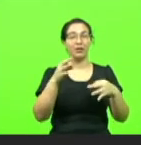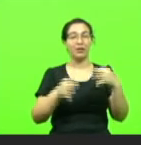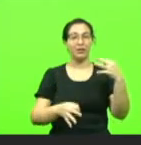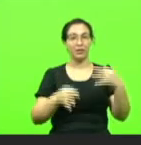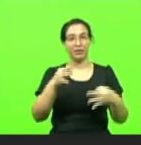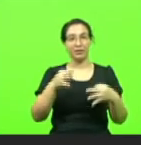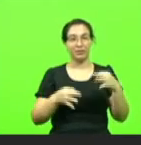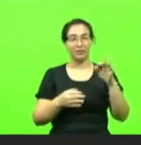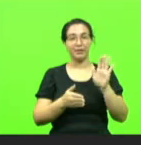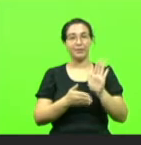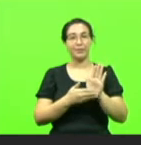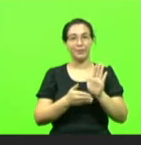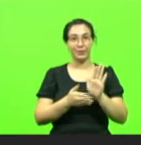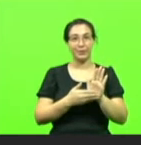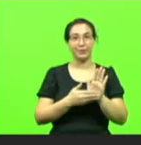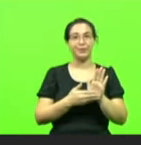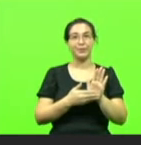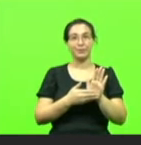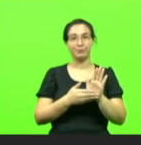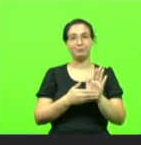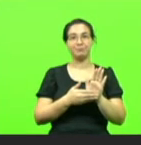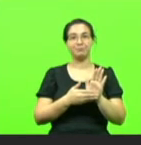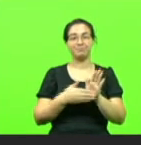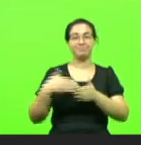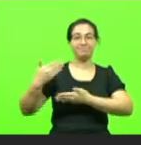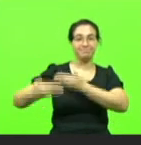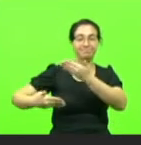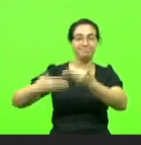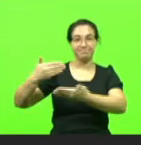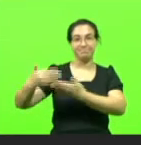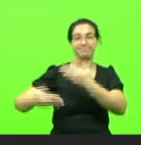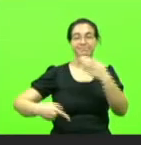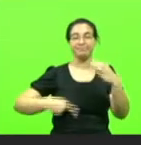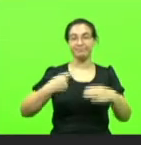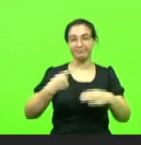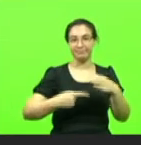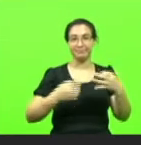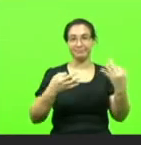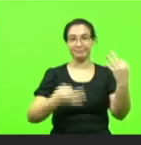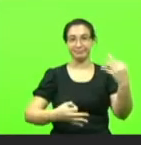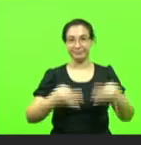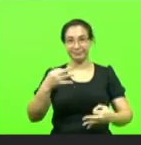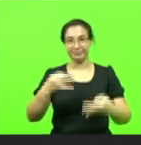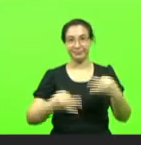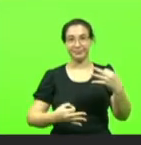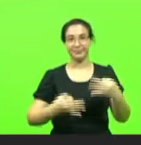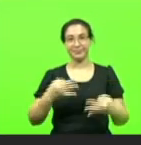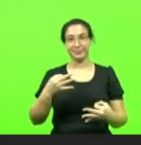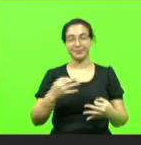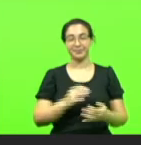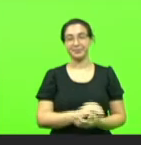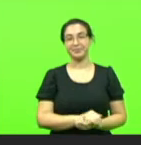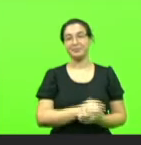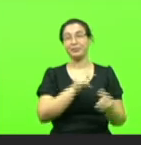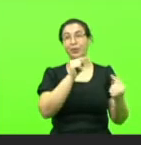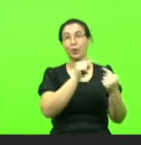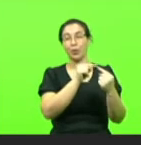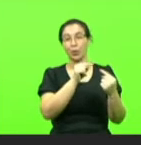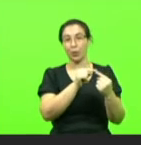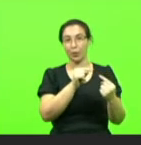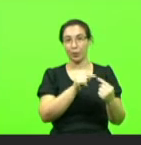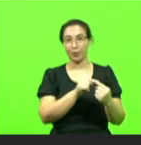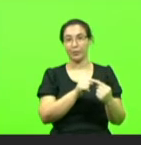da proposição através da sua tramitação na Comissão de Justiça nos termos dos